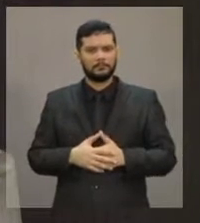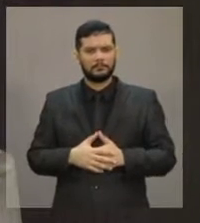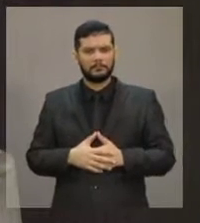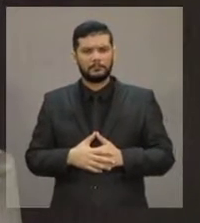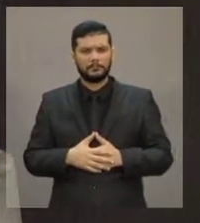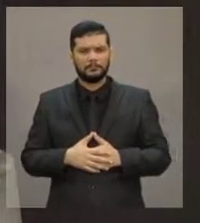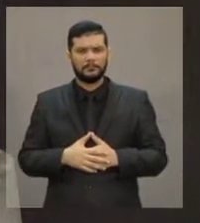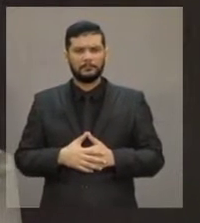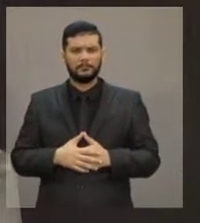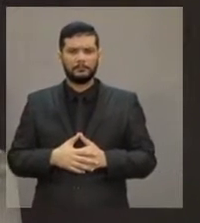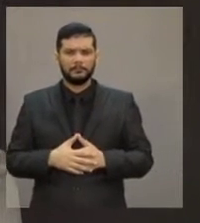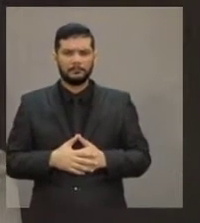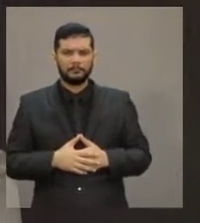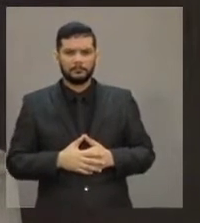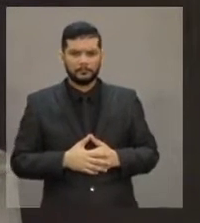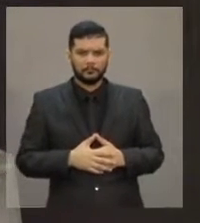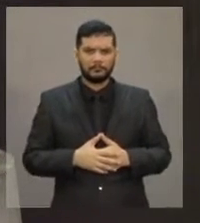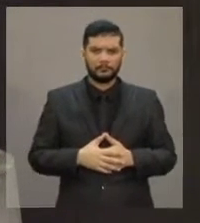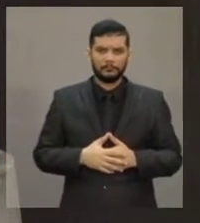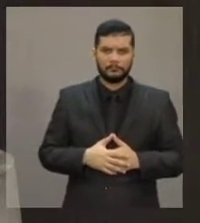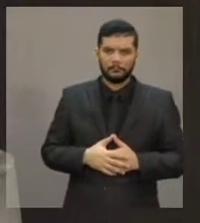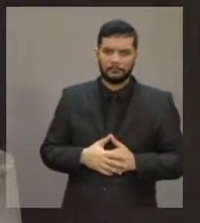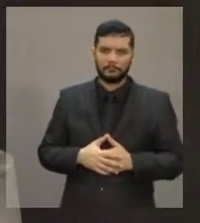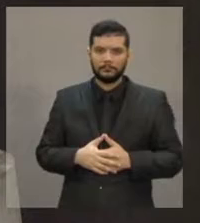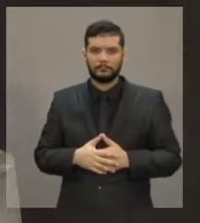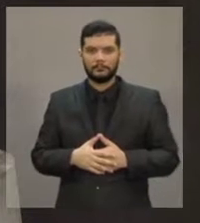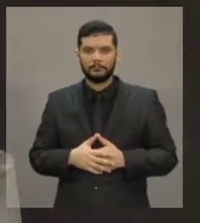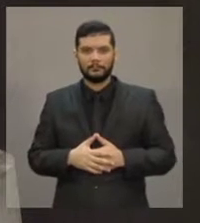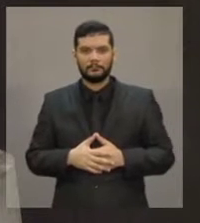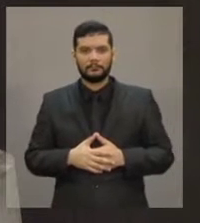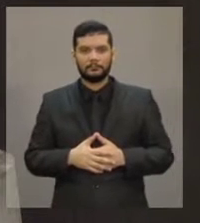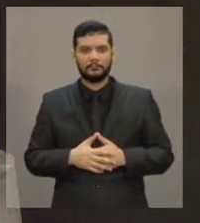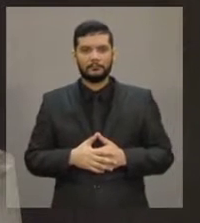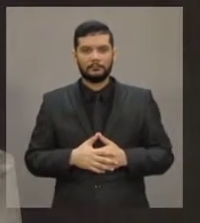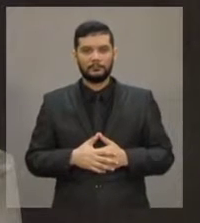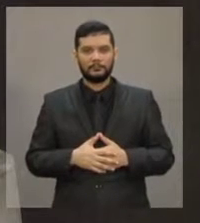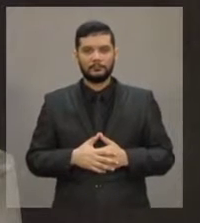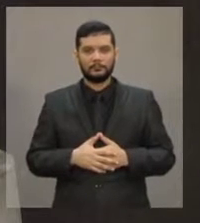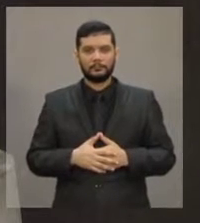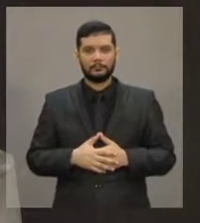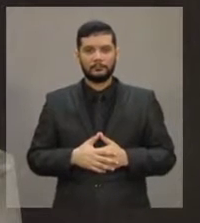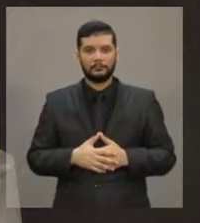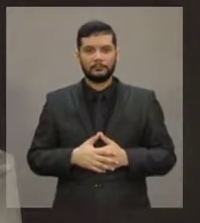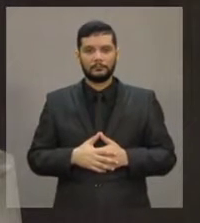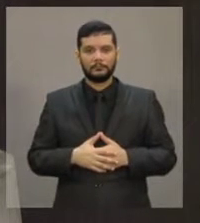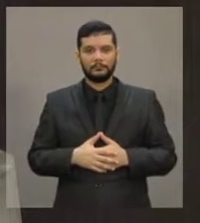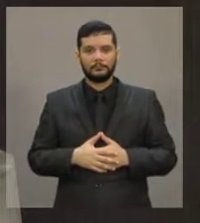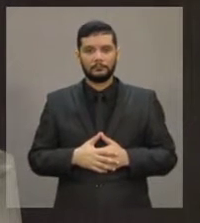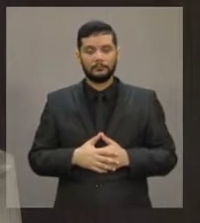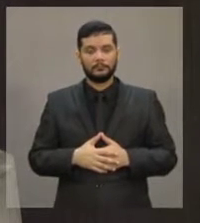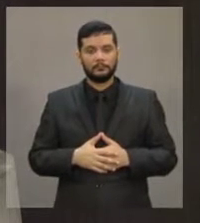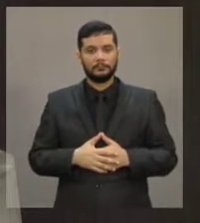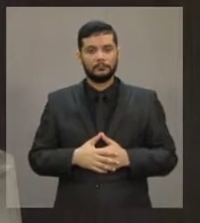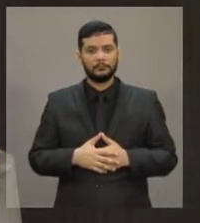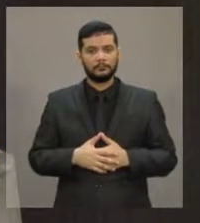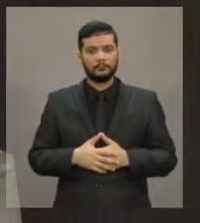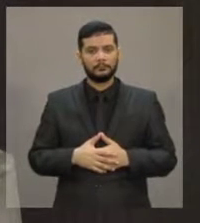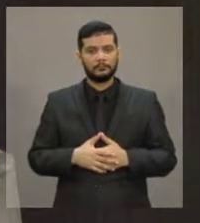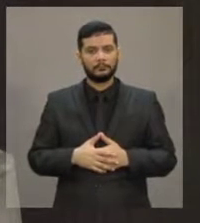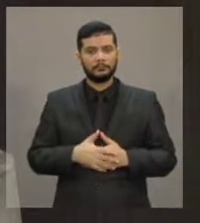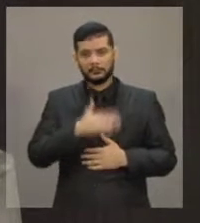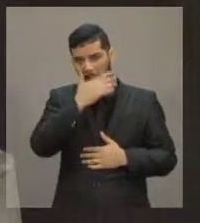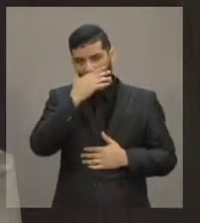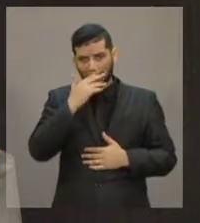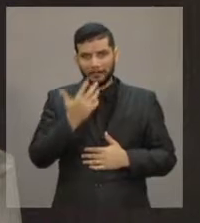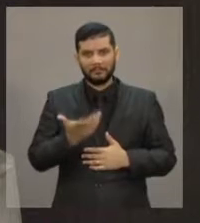nosso ouvinte... Se possível, me dê uma parte. No meu você não me pediu não, mas no seu eu peço, viu? Para mim é o seguinte, não há,